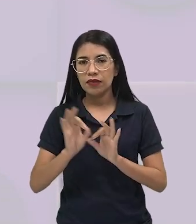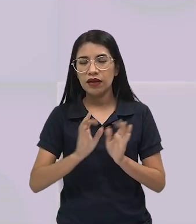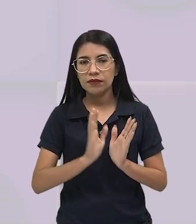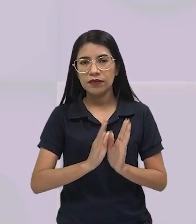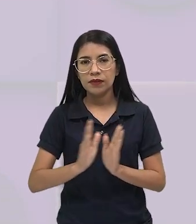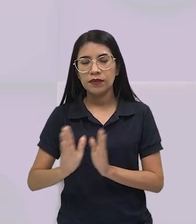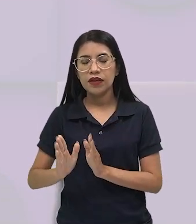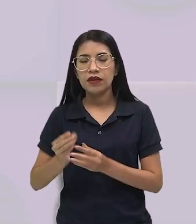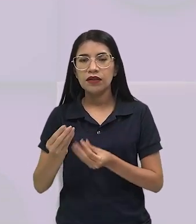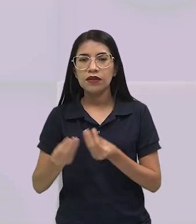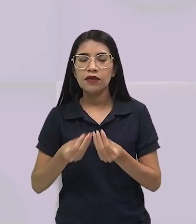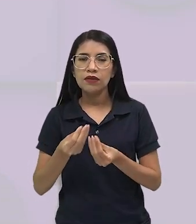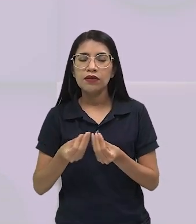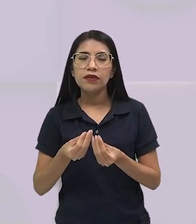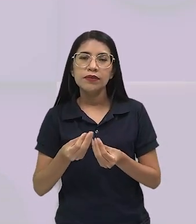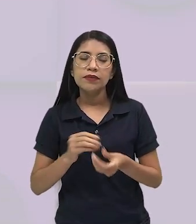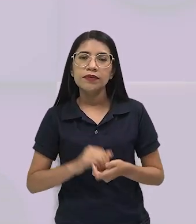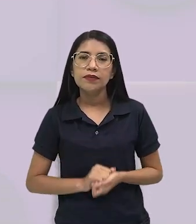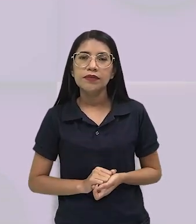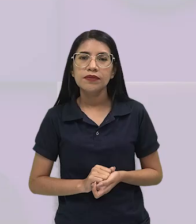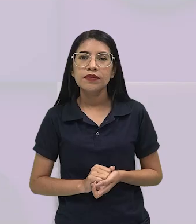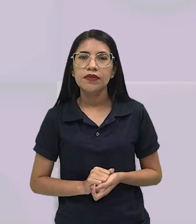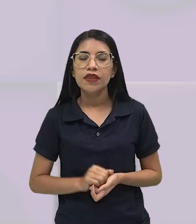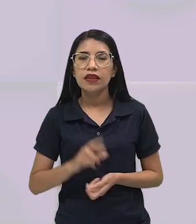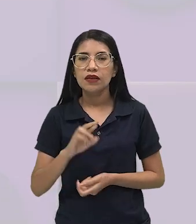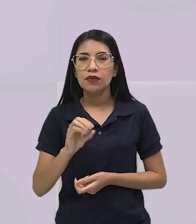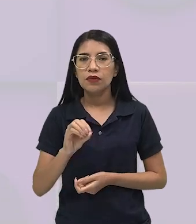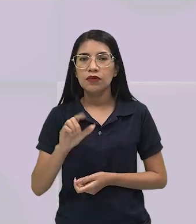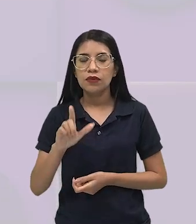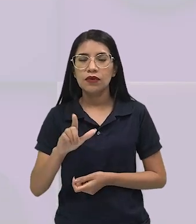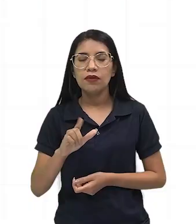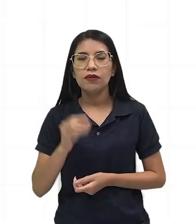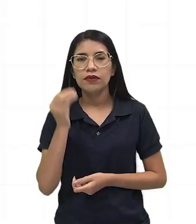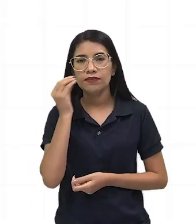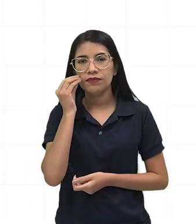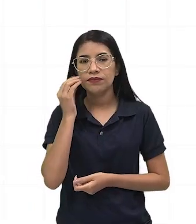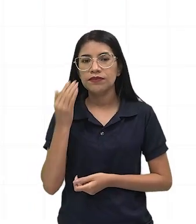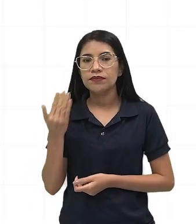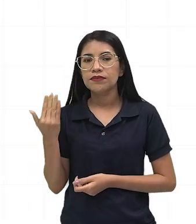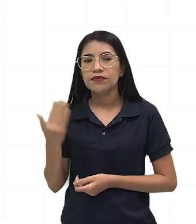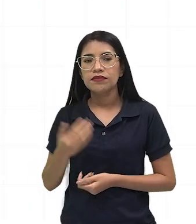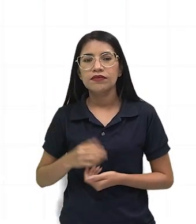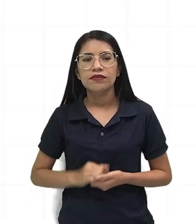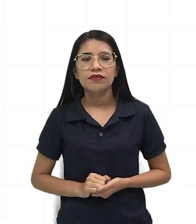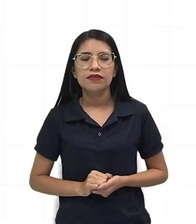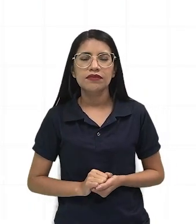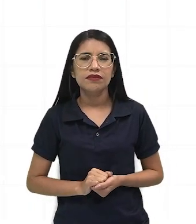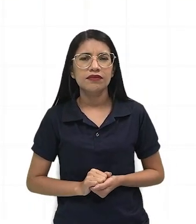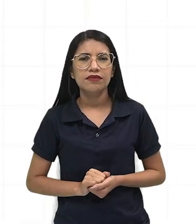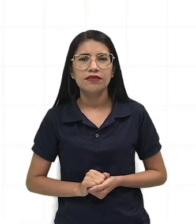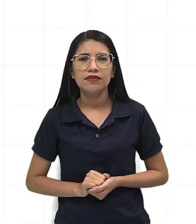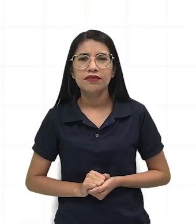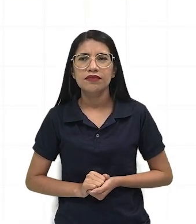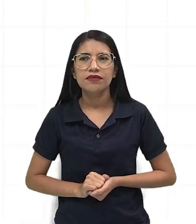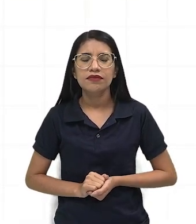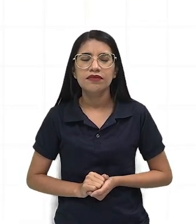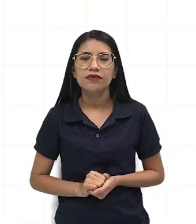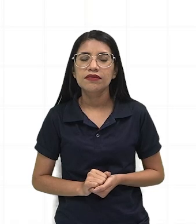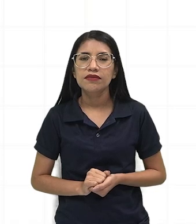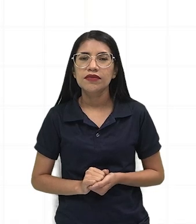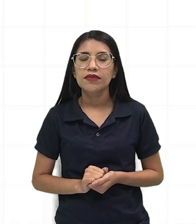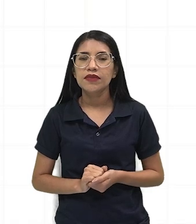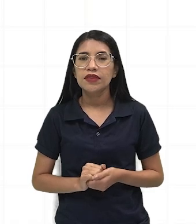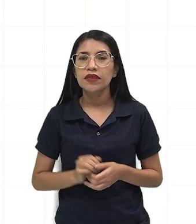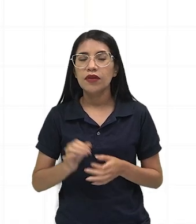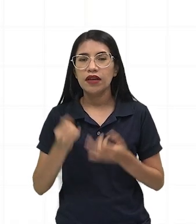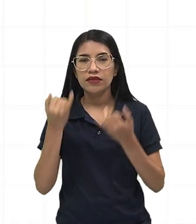através do que nós conhecemos como rol. Me segue, olha só. Então, organização dos dados